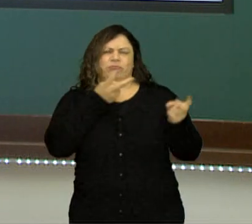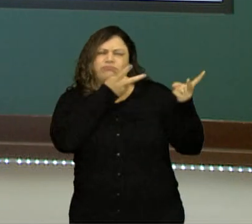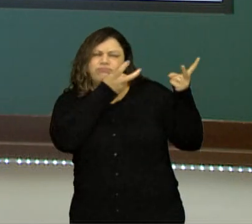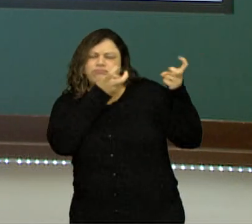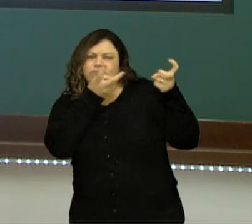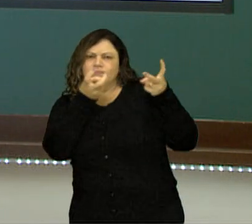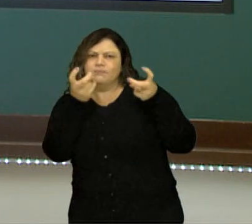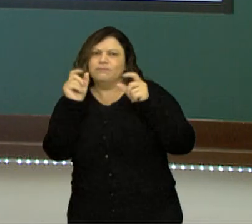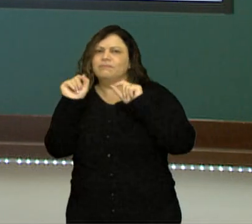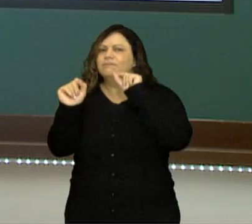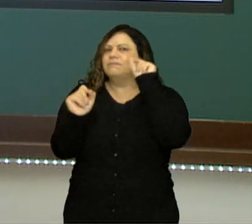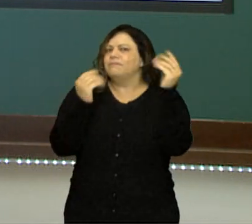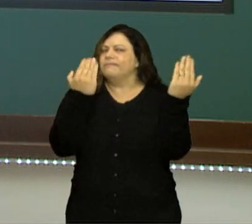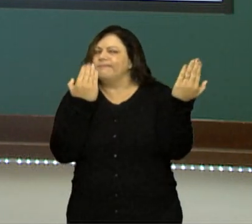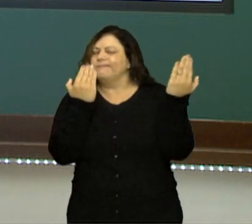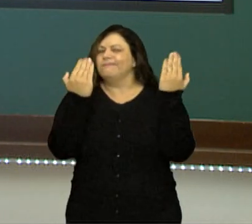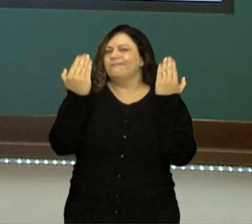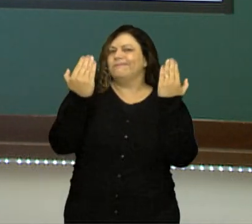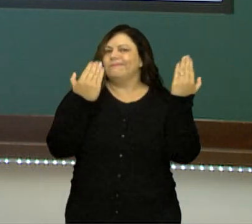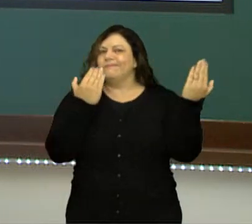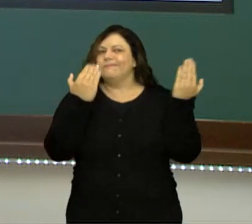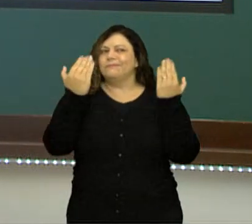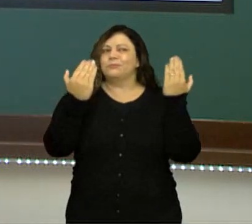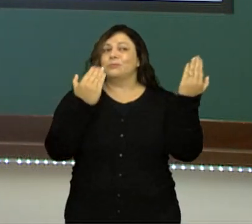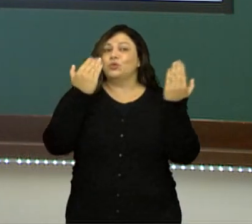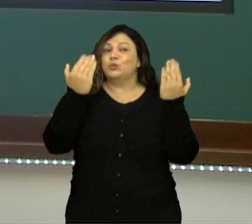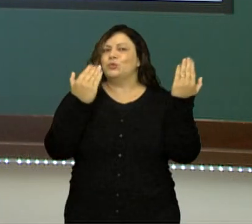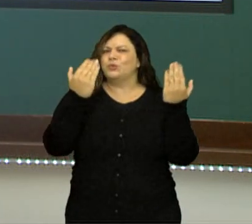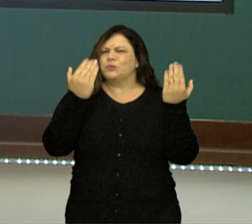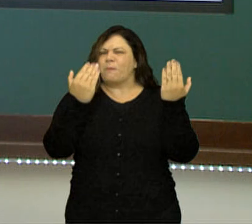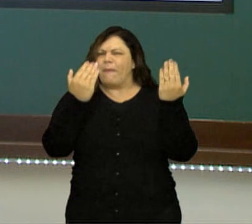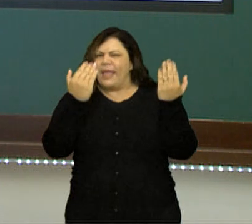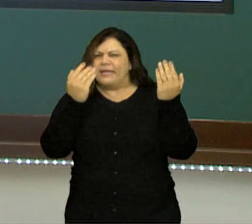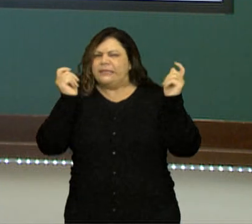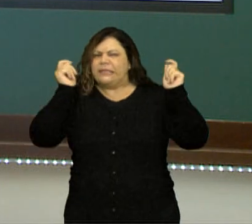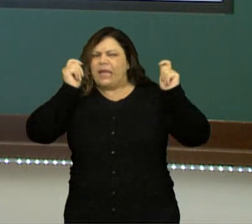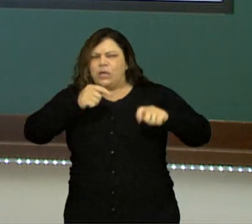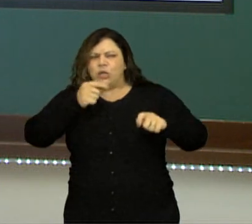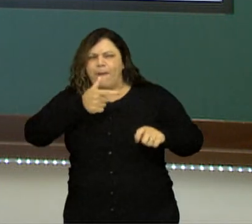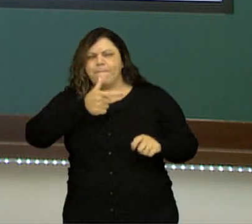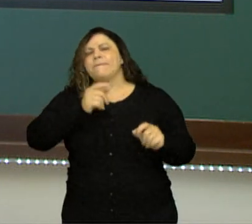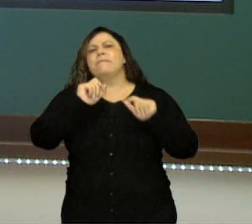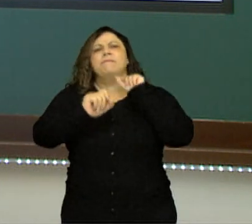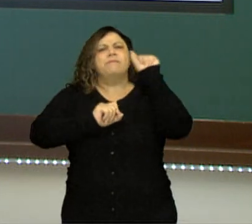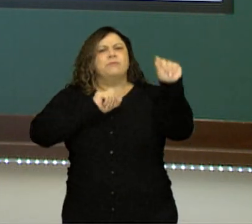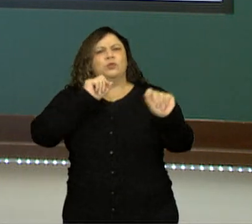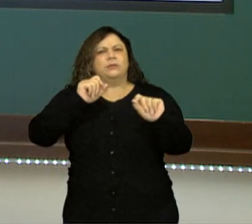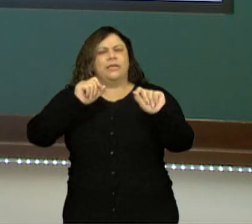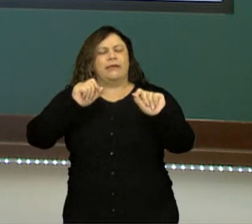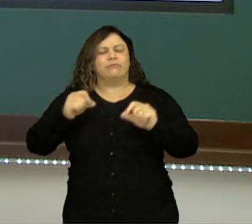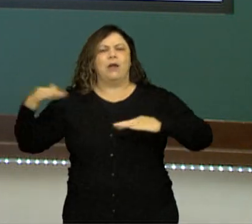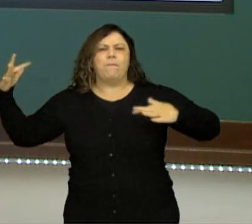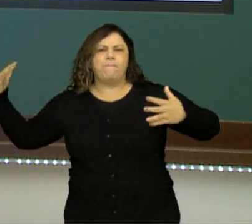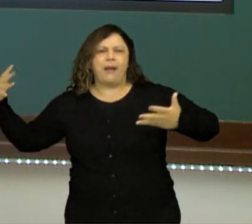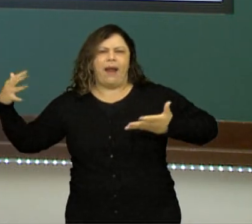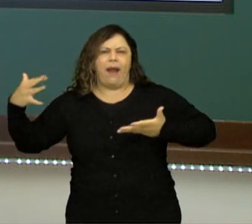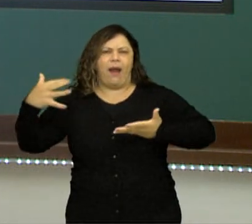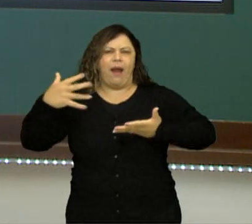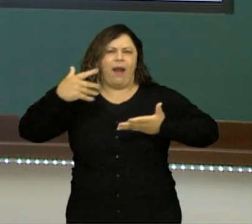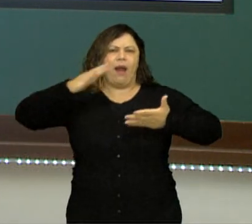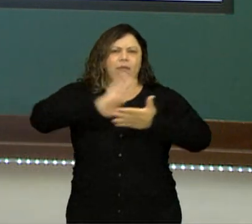suspeita, apenas suspeita, já era suficiente para que o cidadão fosse mandado para os campos de